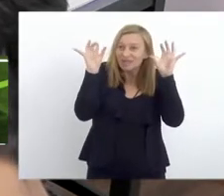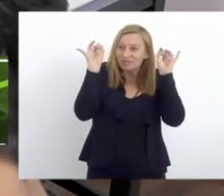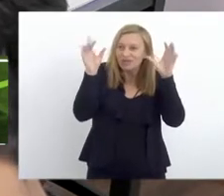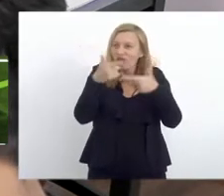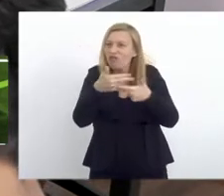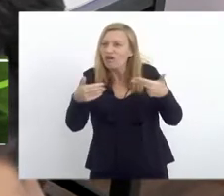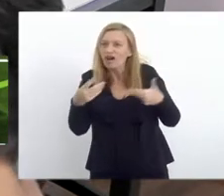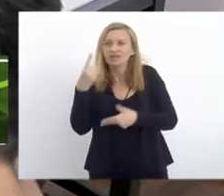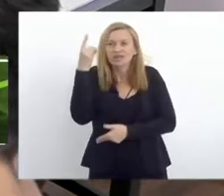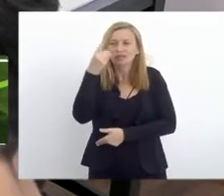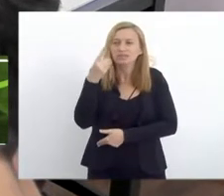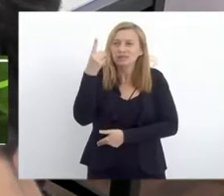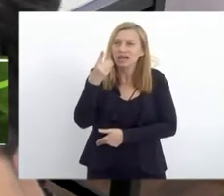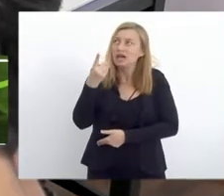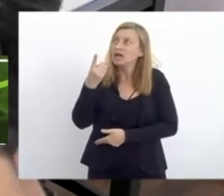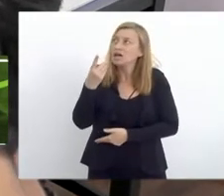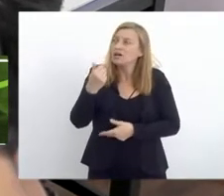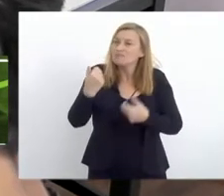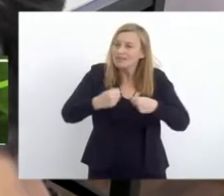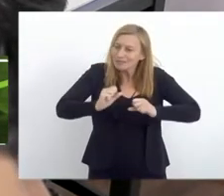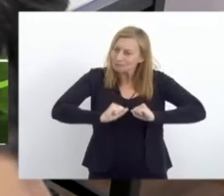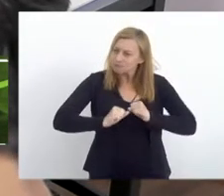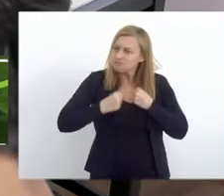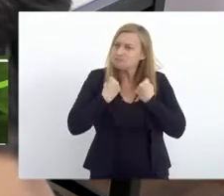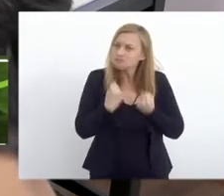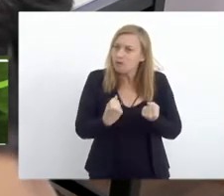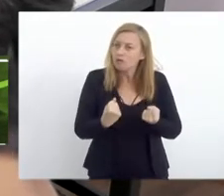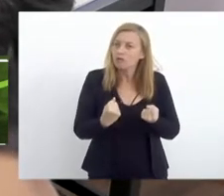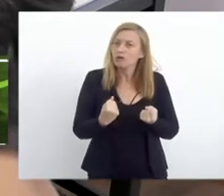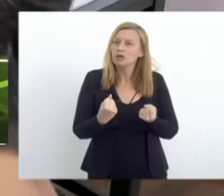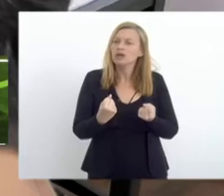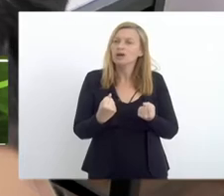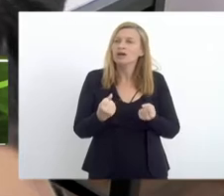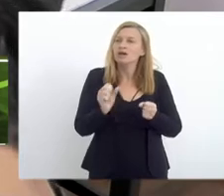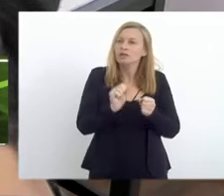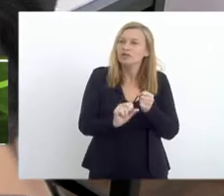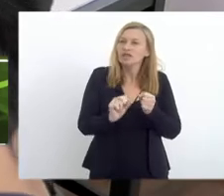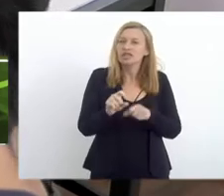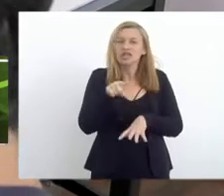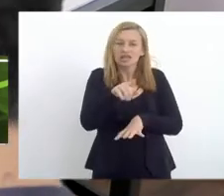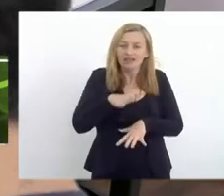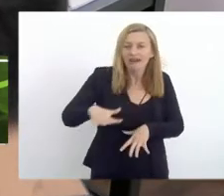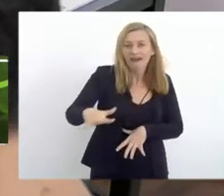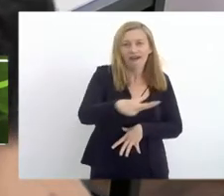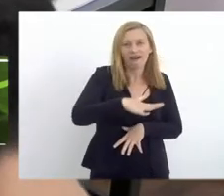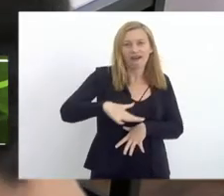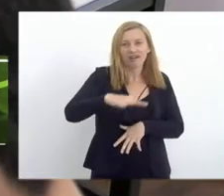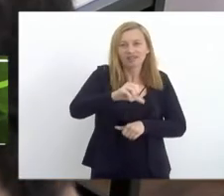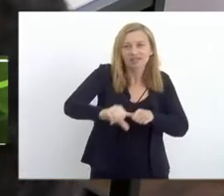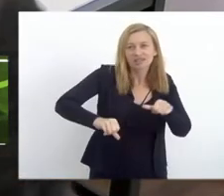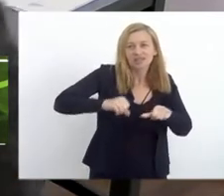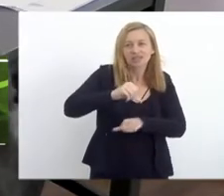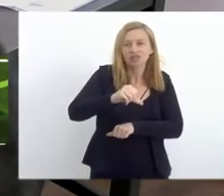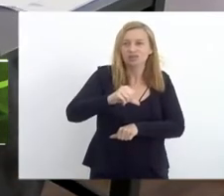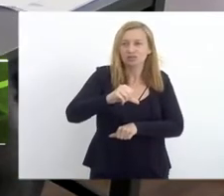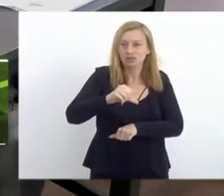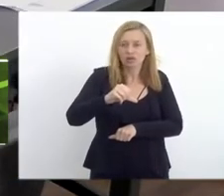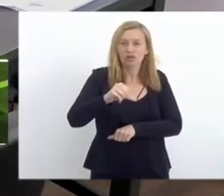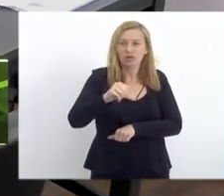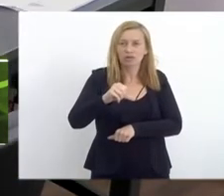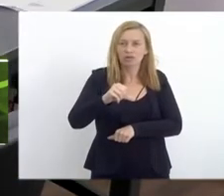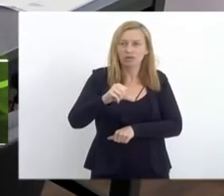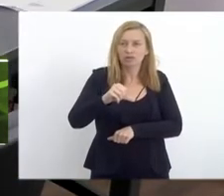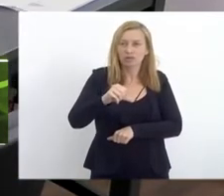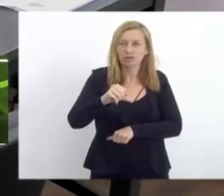precisa de muita dedicação para fazer com que esse setor se transforme numa